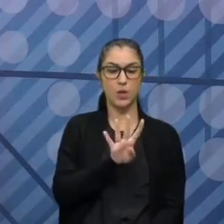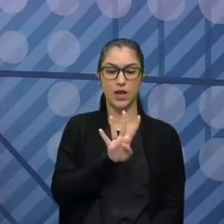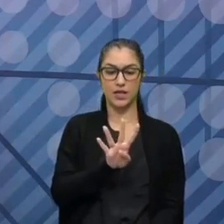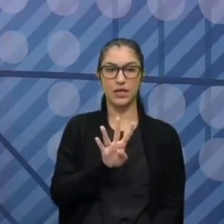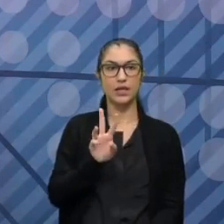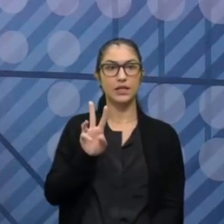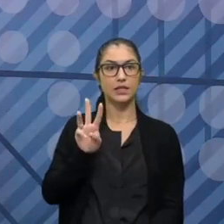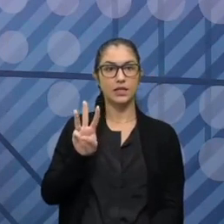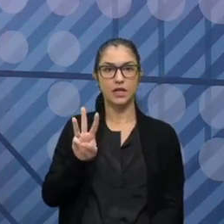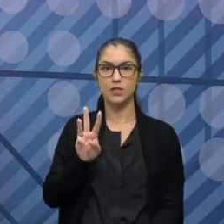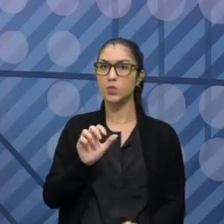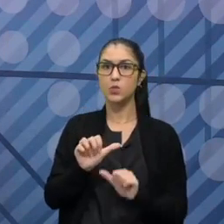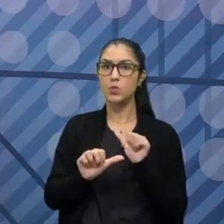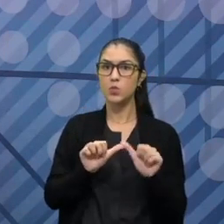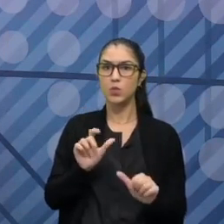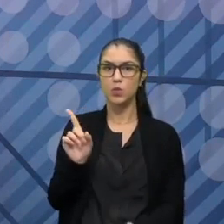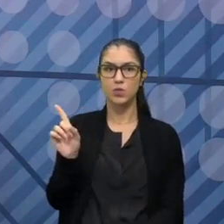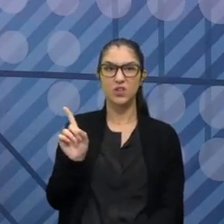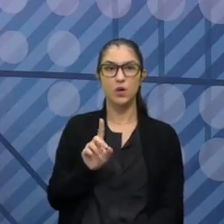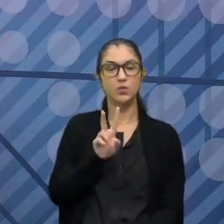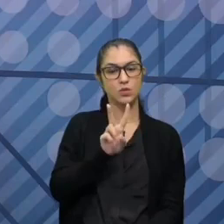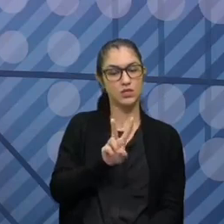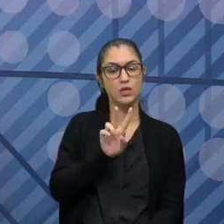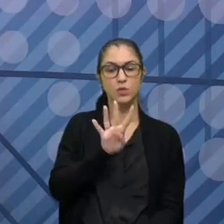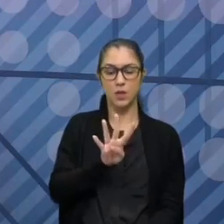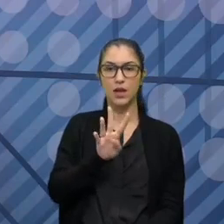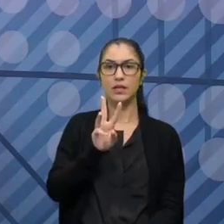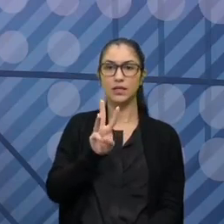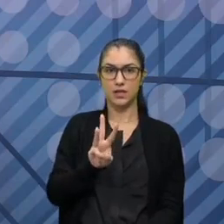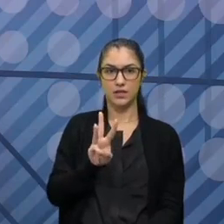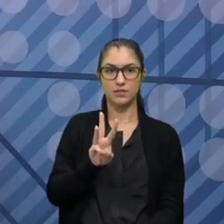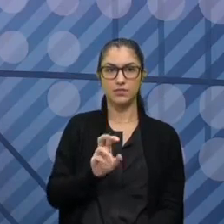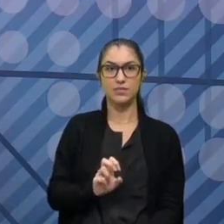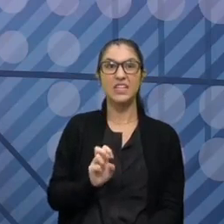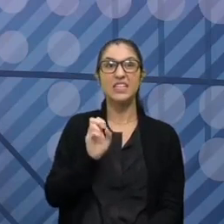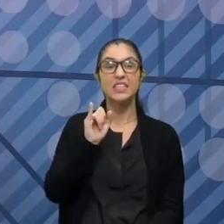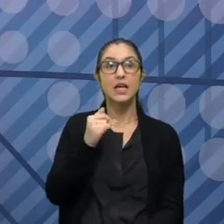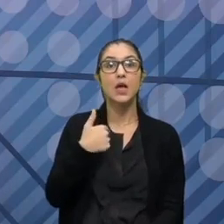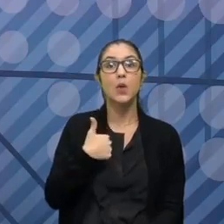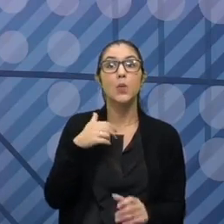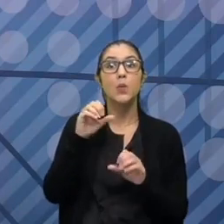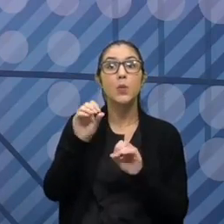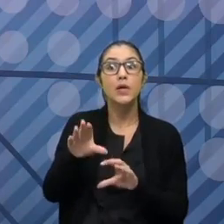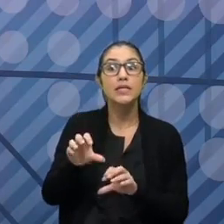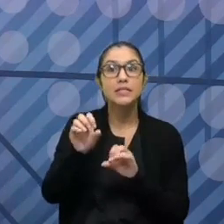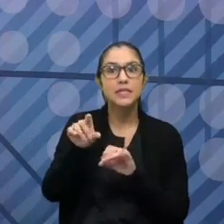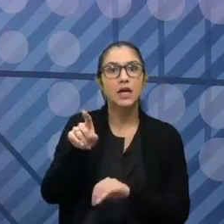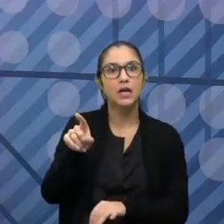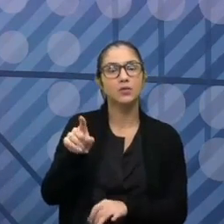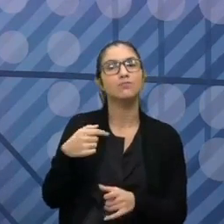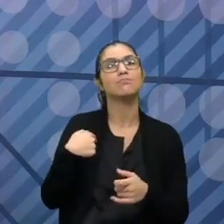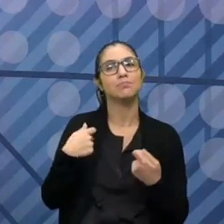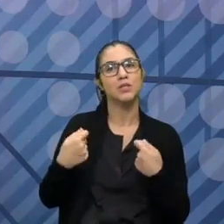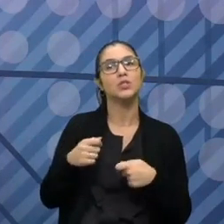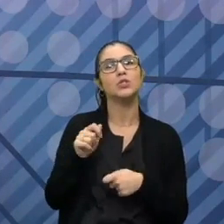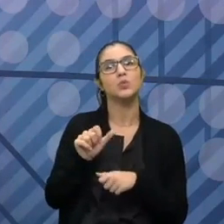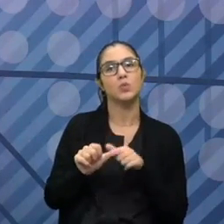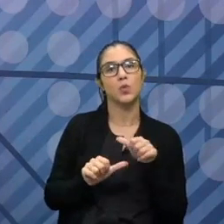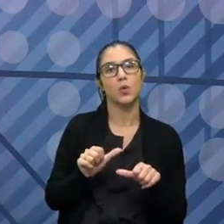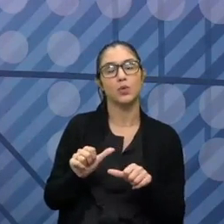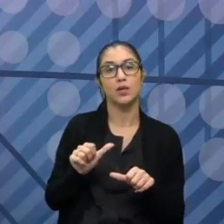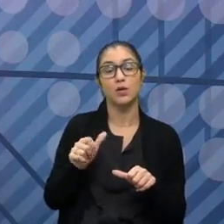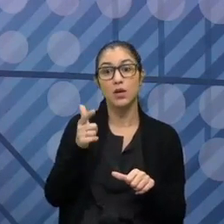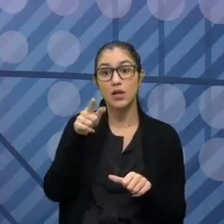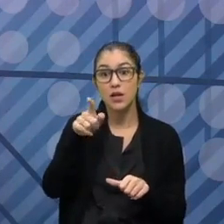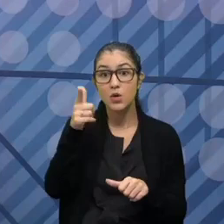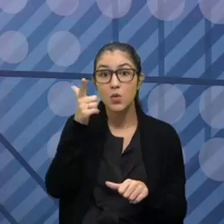243. Eu não mudei a mão de lugar, tá? 243. Se eu estou ensinando o aluno, eu mudo um pouquinho, para que fique